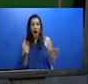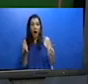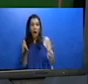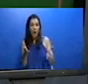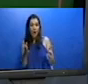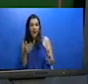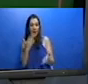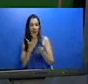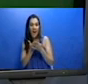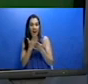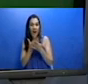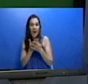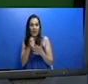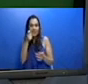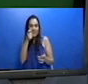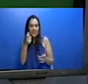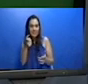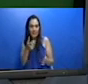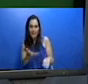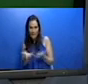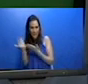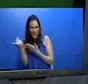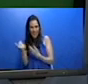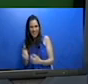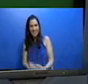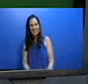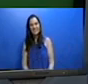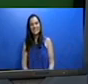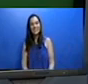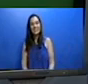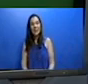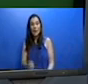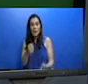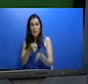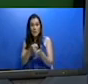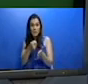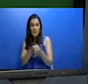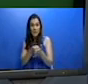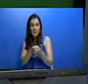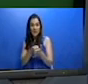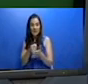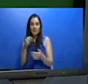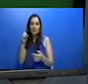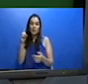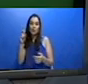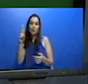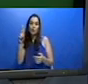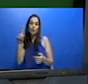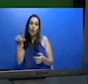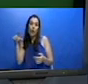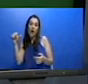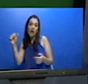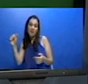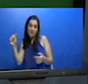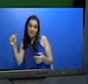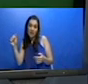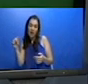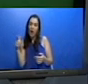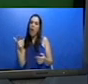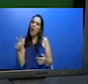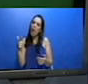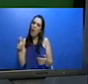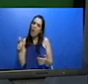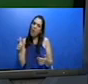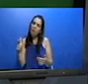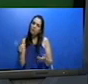hoje. Então, vamos lá? Comprar as dúzias ou em quilogramas. Então, vocês vão acompanhar a leitura comigo, observar